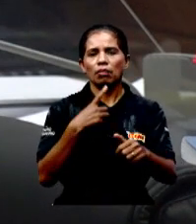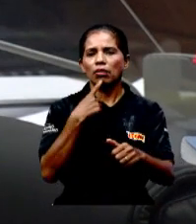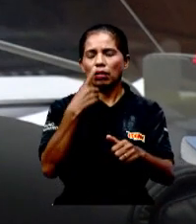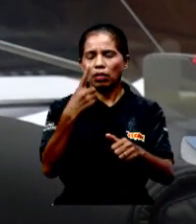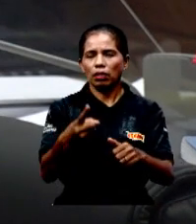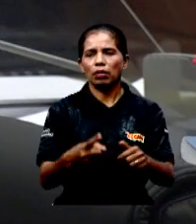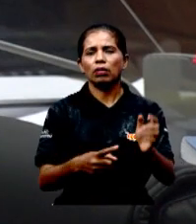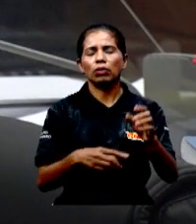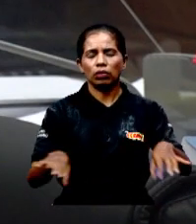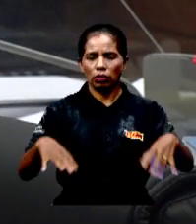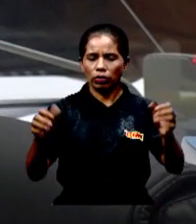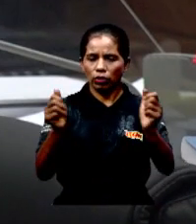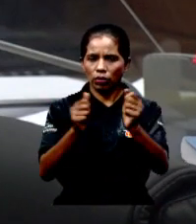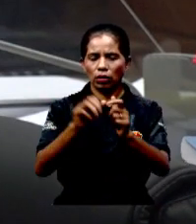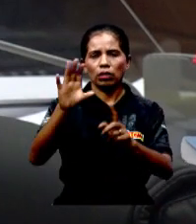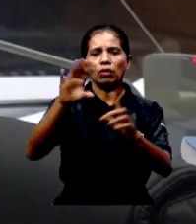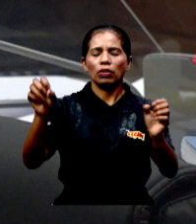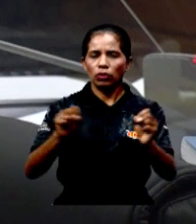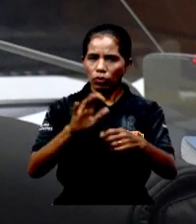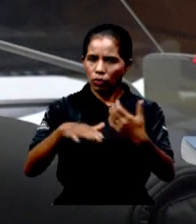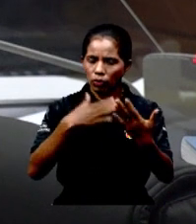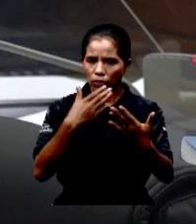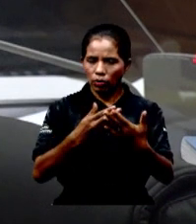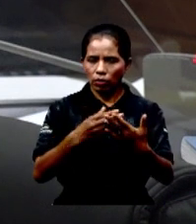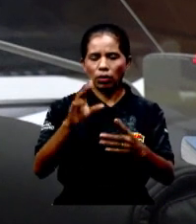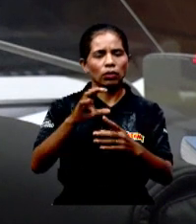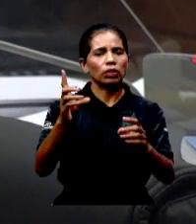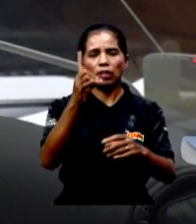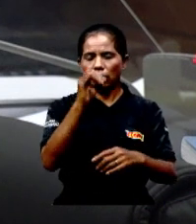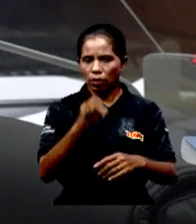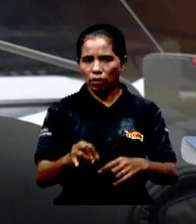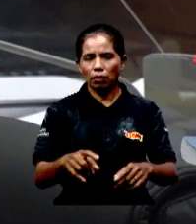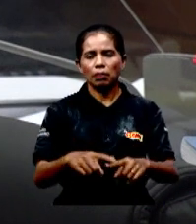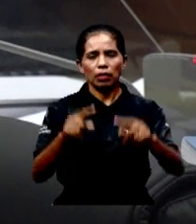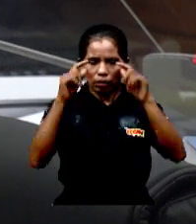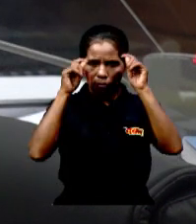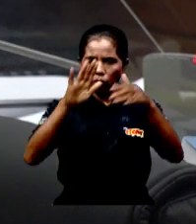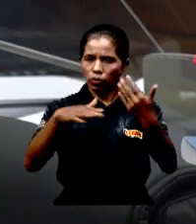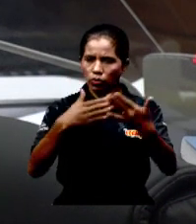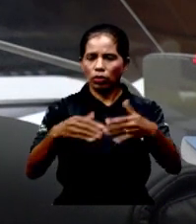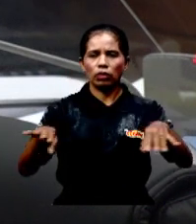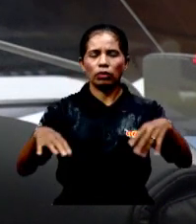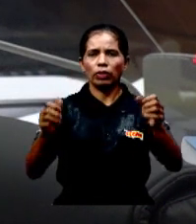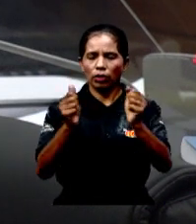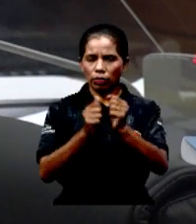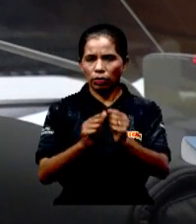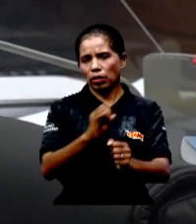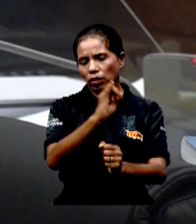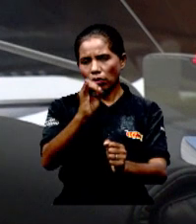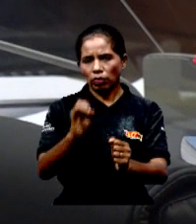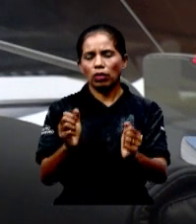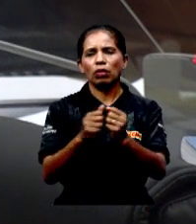indica serviço ho chef suco sira. La hoje te dili laram e beti mor laram toma. Serviço onde não é bela identifica de